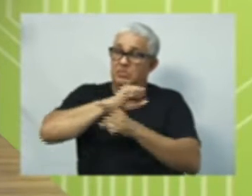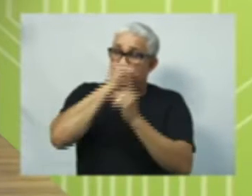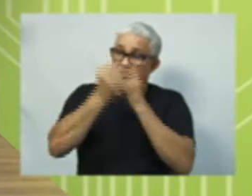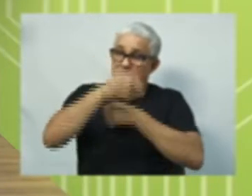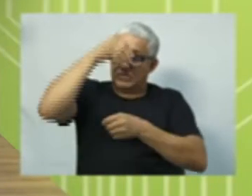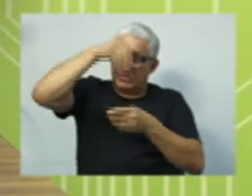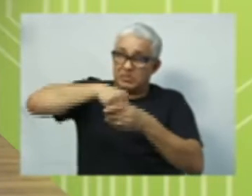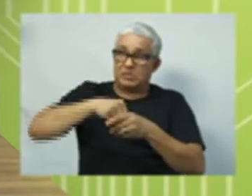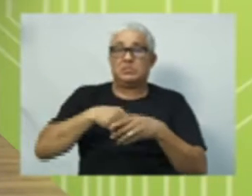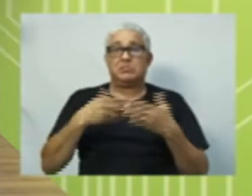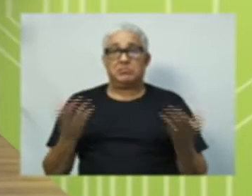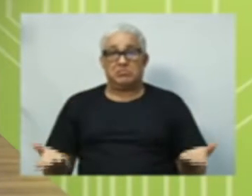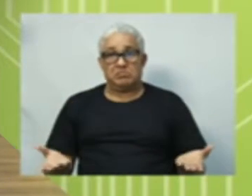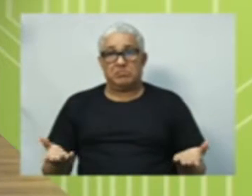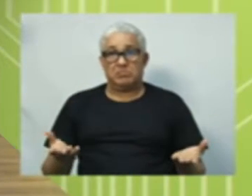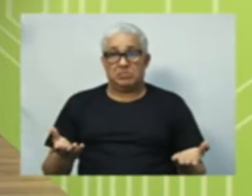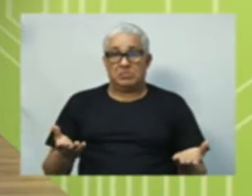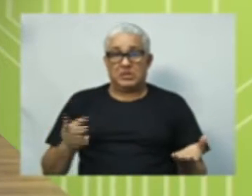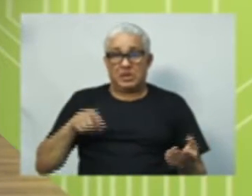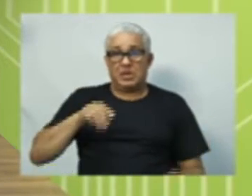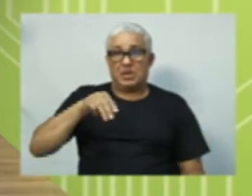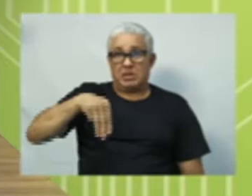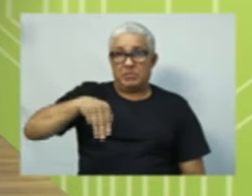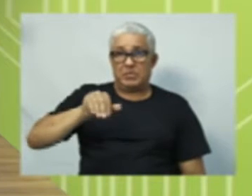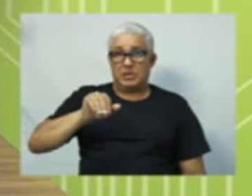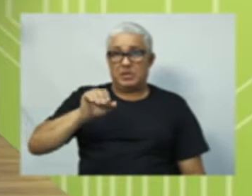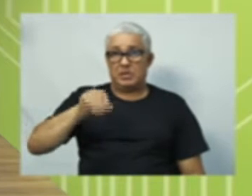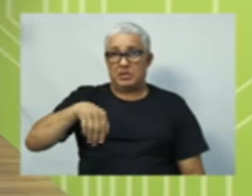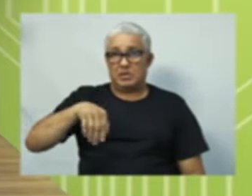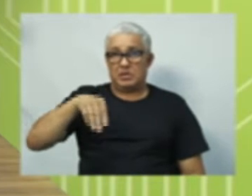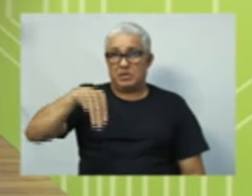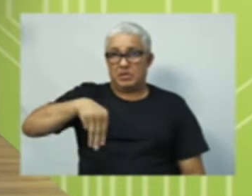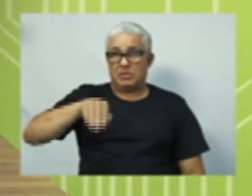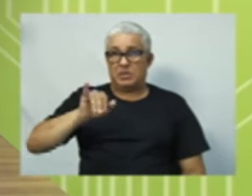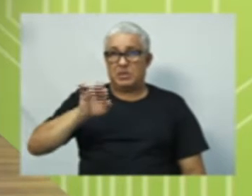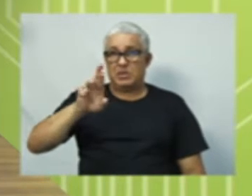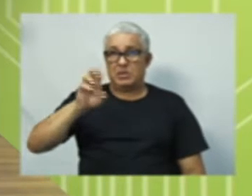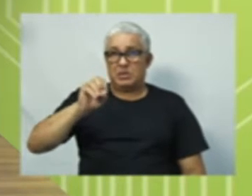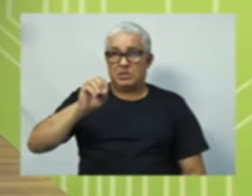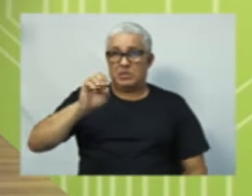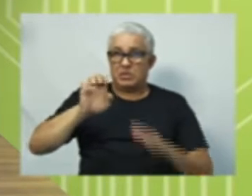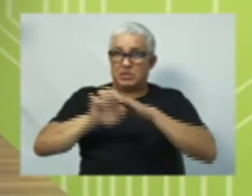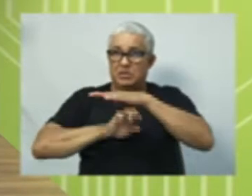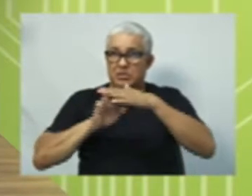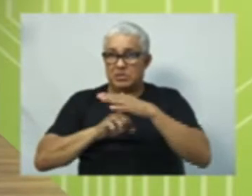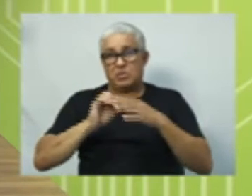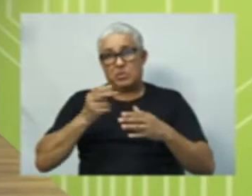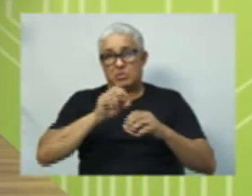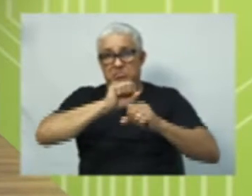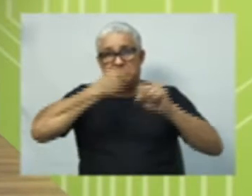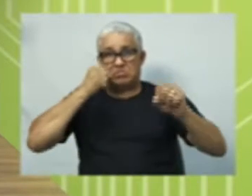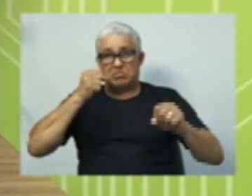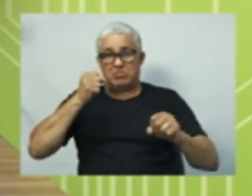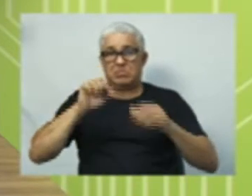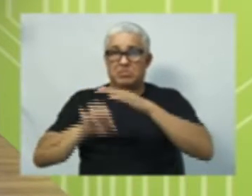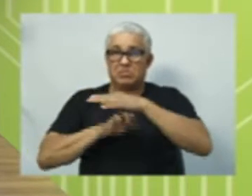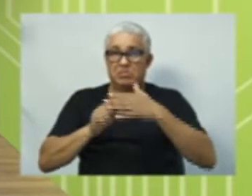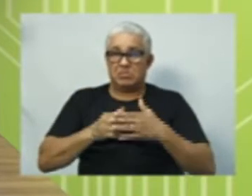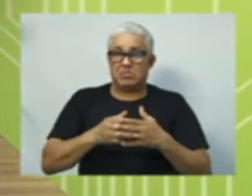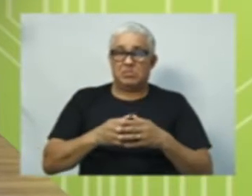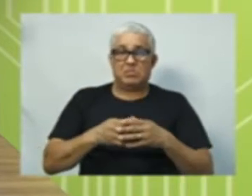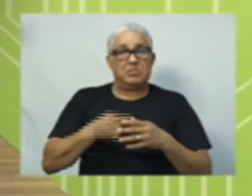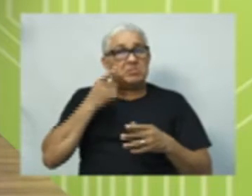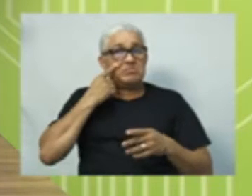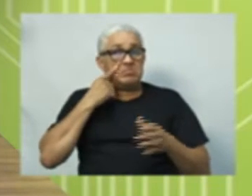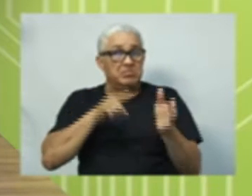qual é a condição dela, é uma microempresa ou uma empresa maior? E com isso, verificarmos qual é a melhor forma